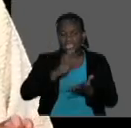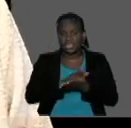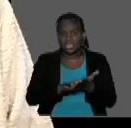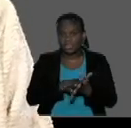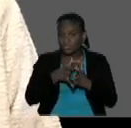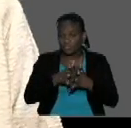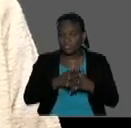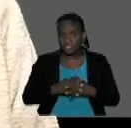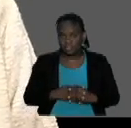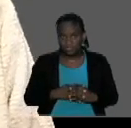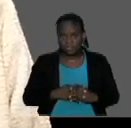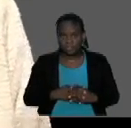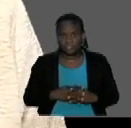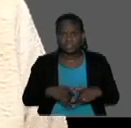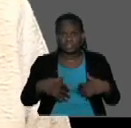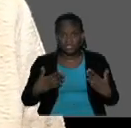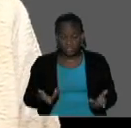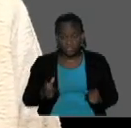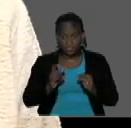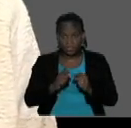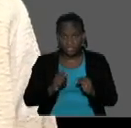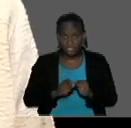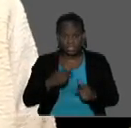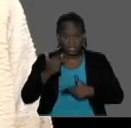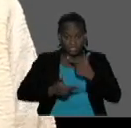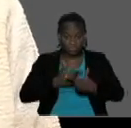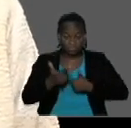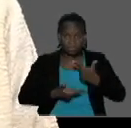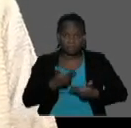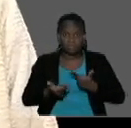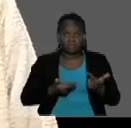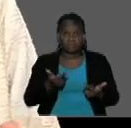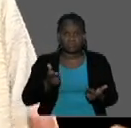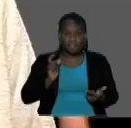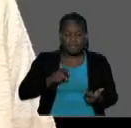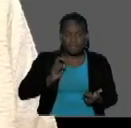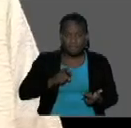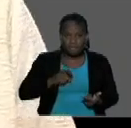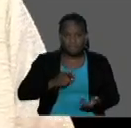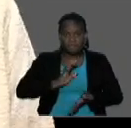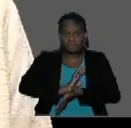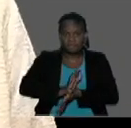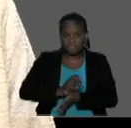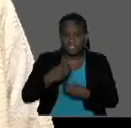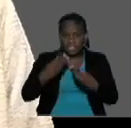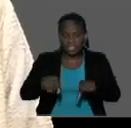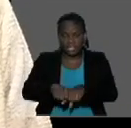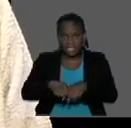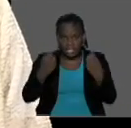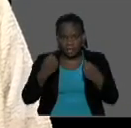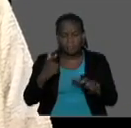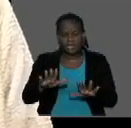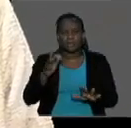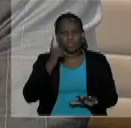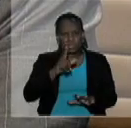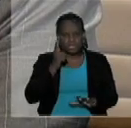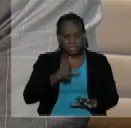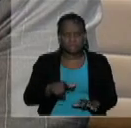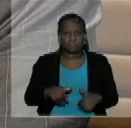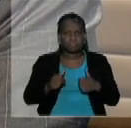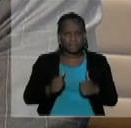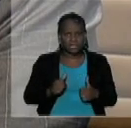entender. Então, isso foi feito, foi um trabalho pernicioso, mas muito eficiente do